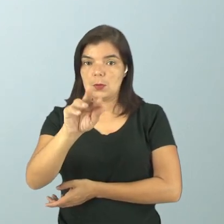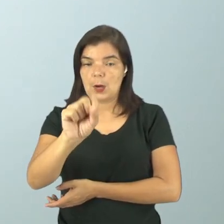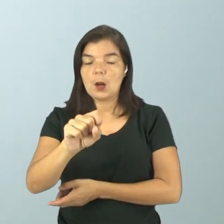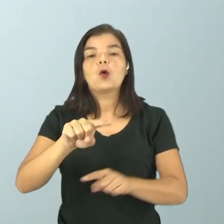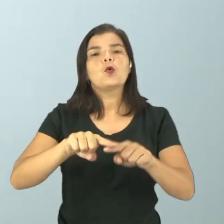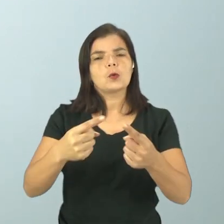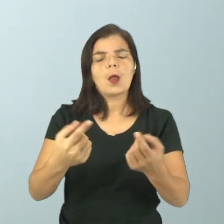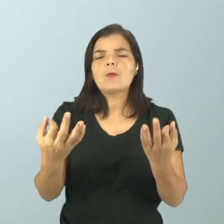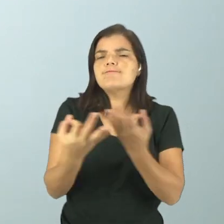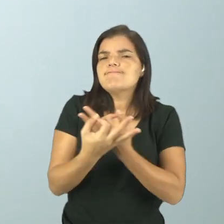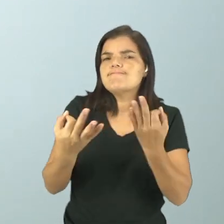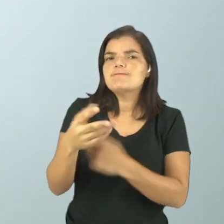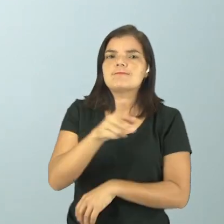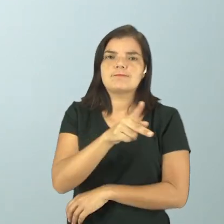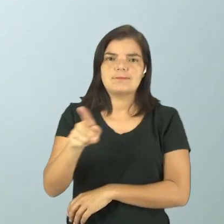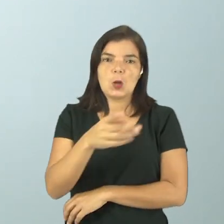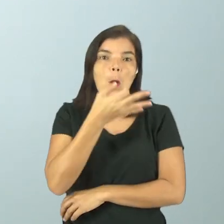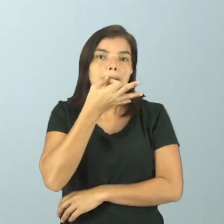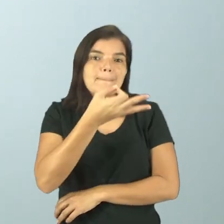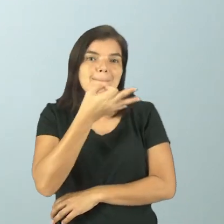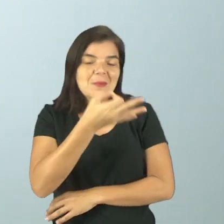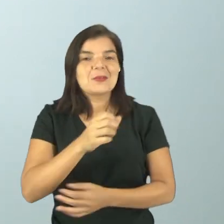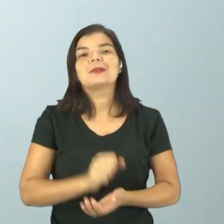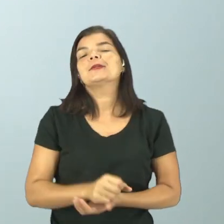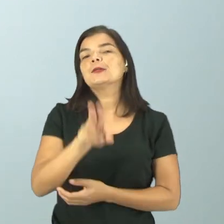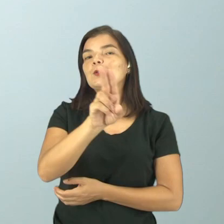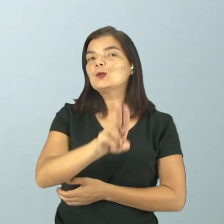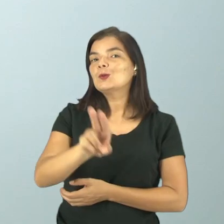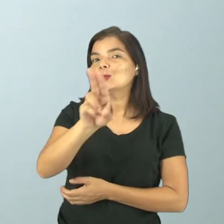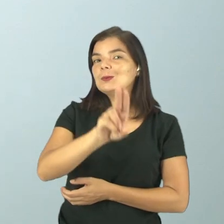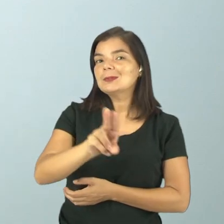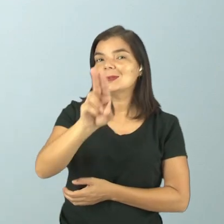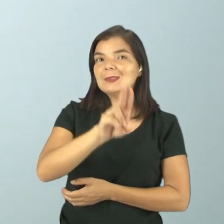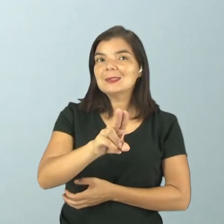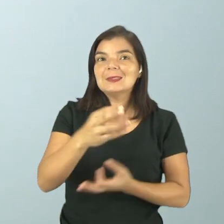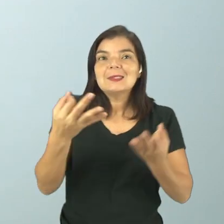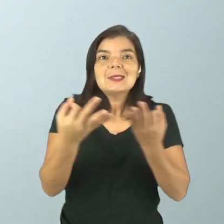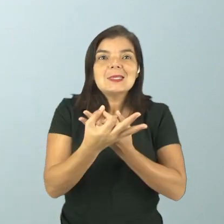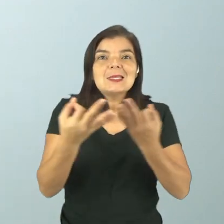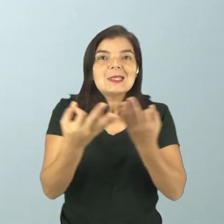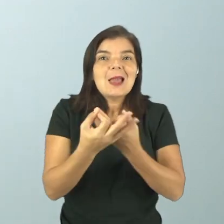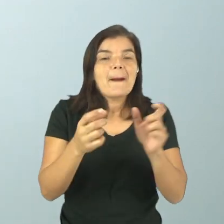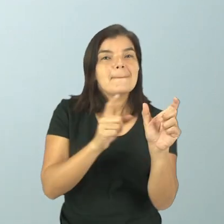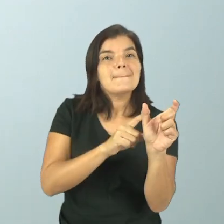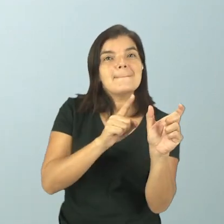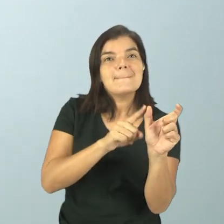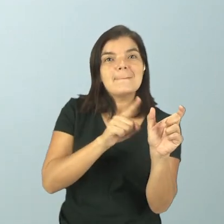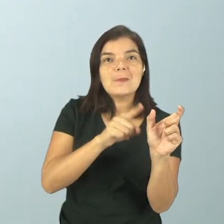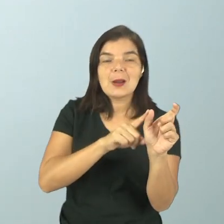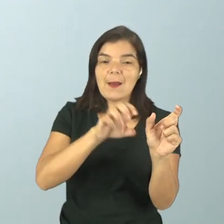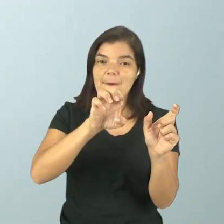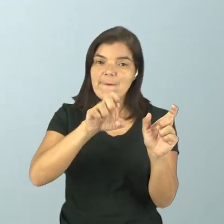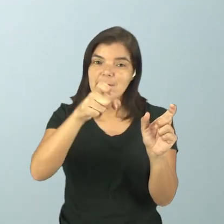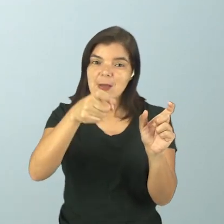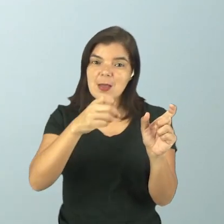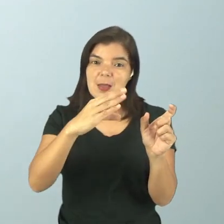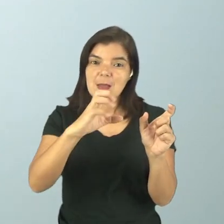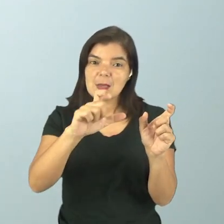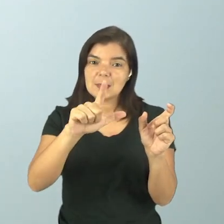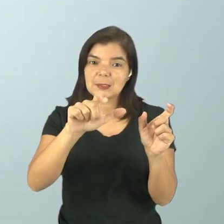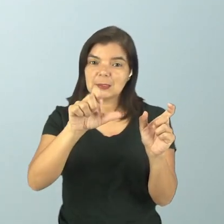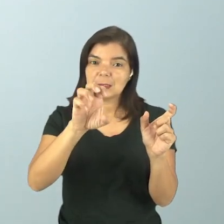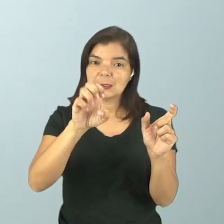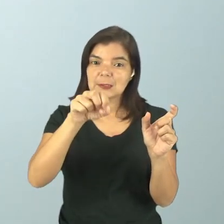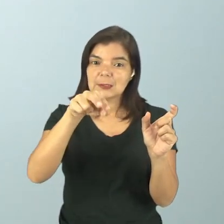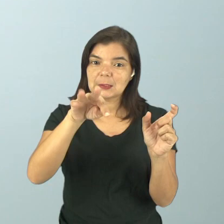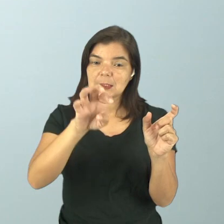que ele é um excelente professor. Vejam que foi usada a palavrinha excelente. Como eu falei para vocês, quando a gente dá uma opinião, a